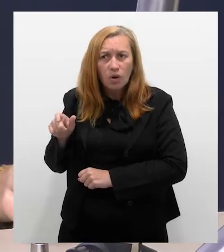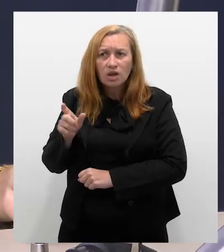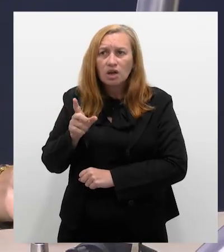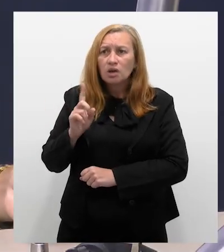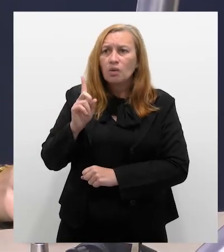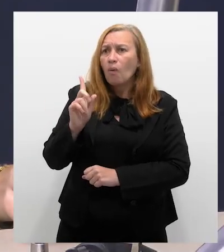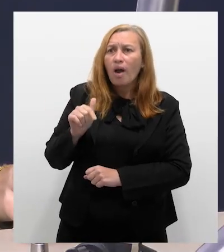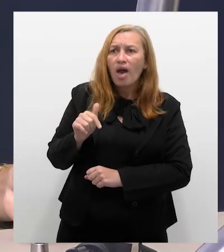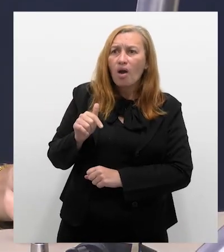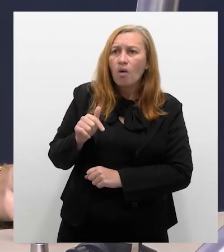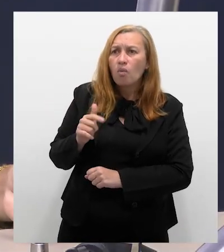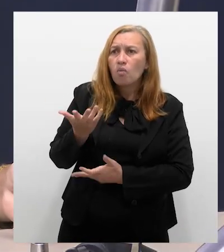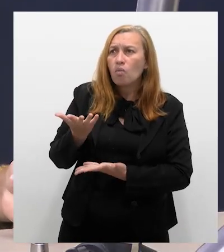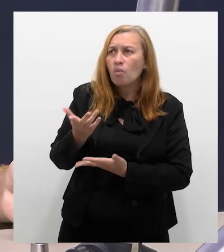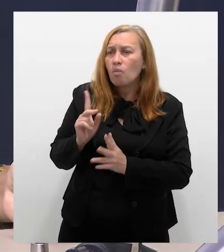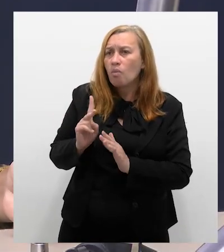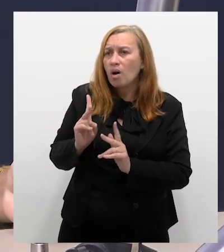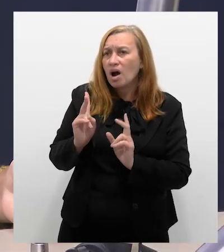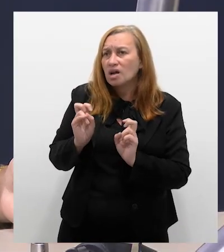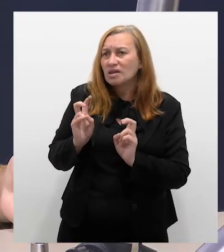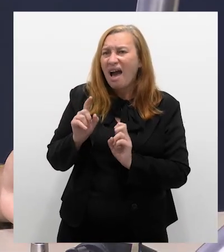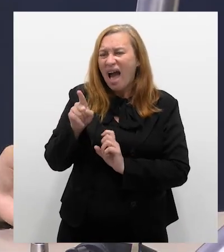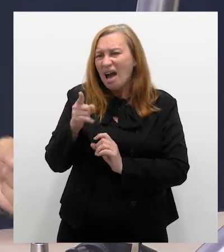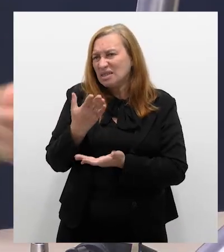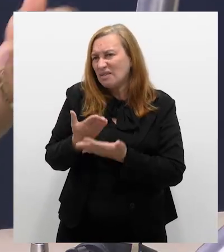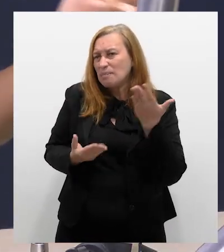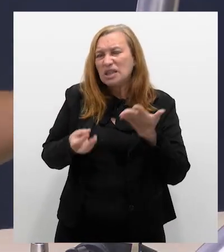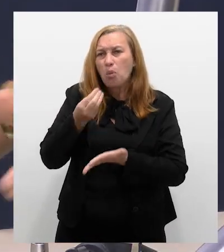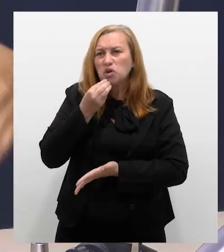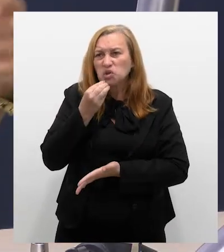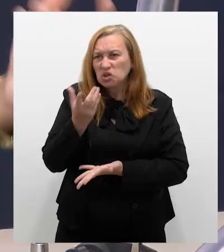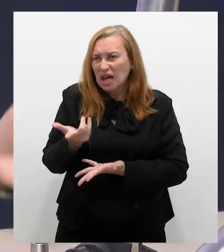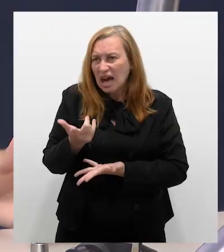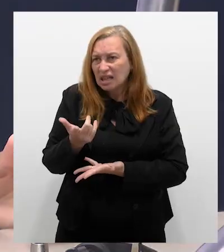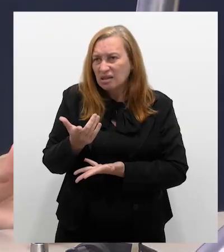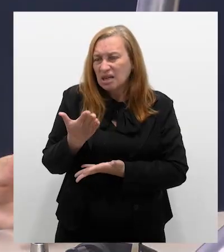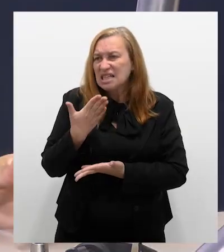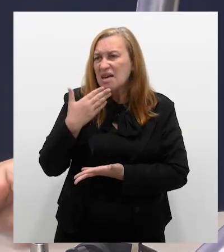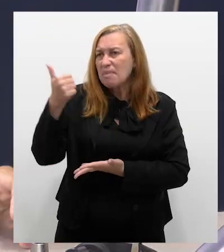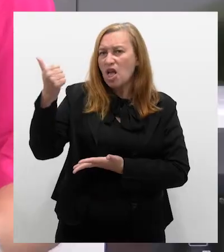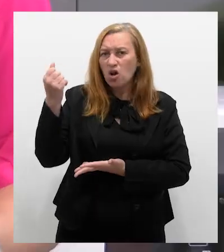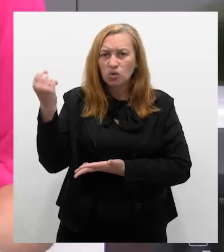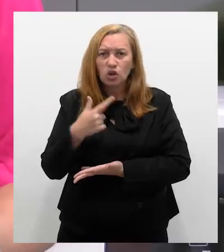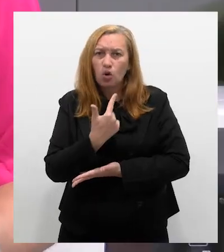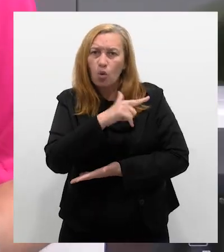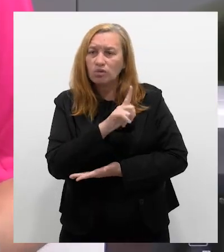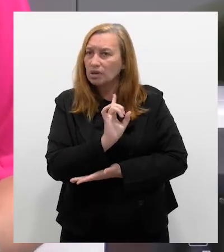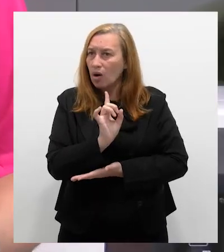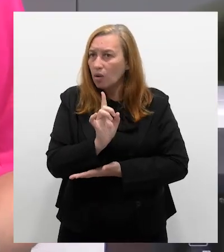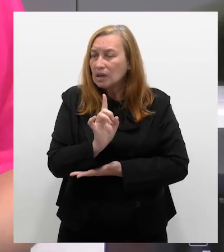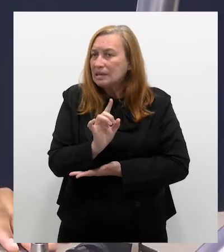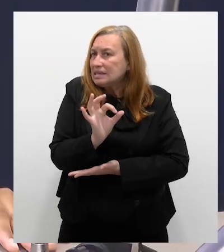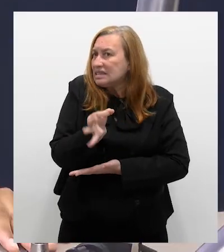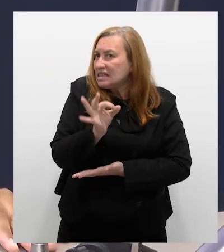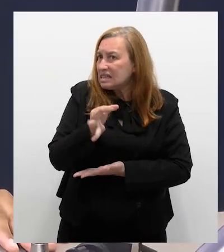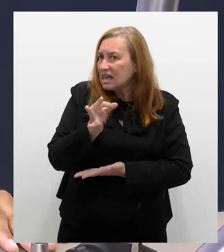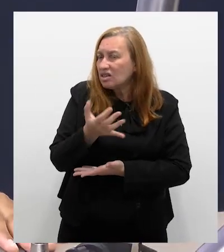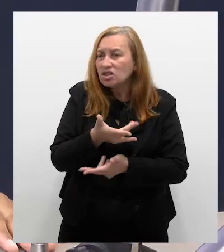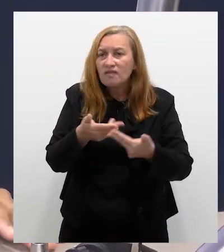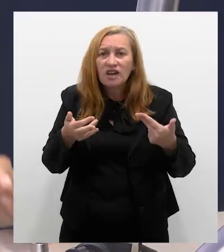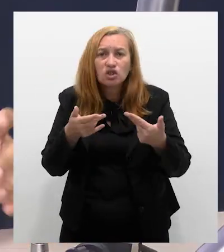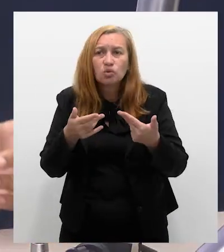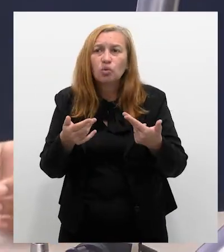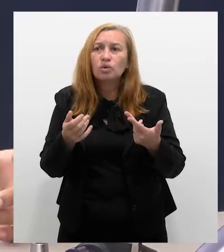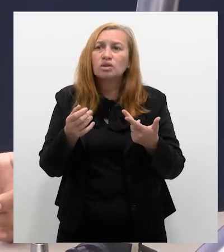pessoas, isso não é uma questão de você vai perder a oportunidade por causa disso. Ou querer ser melhor do que ela, né? Não, mas de